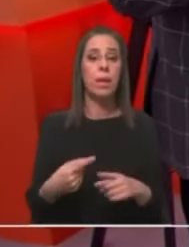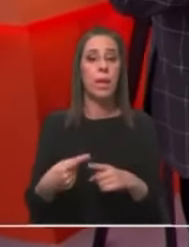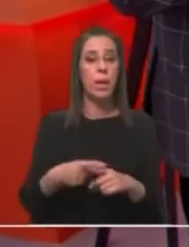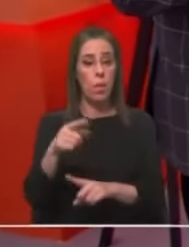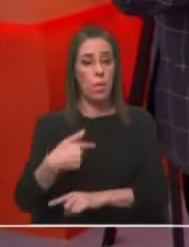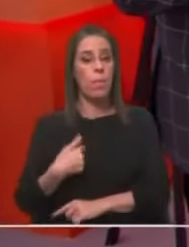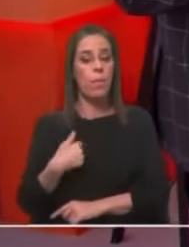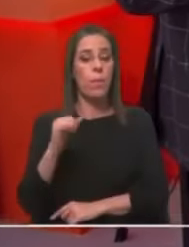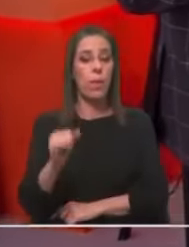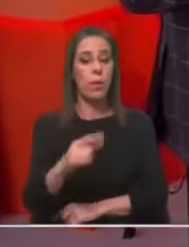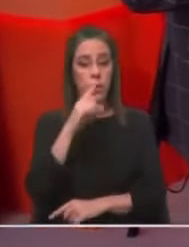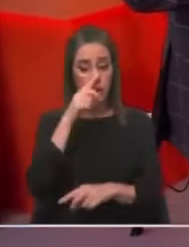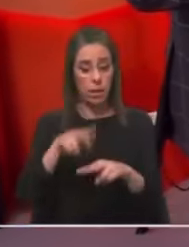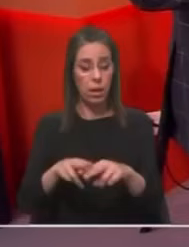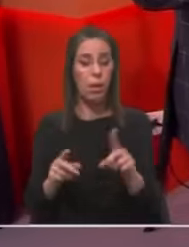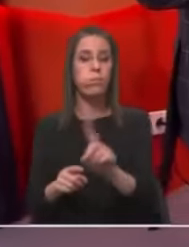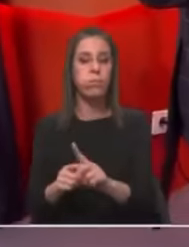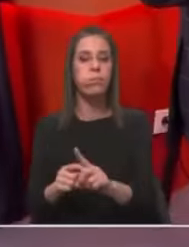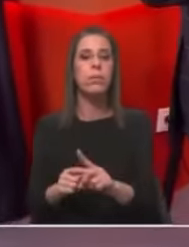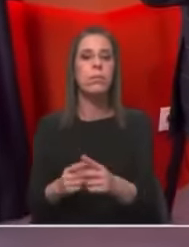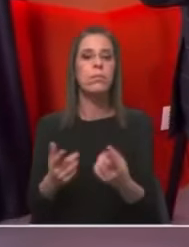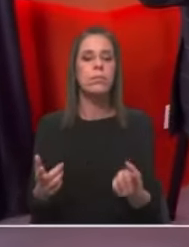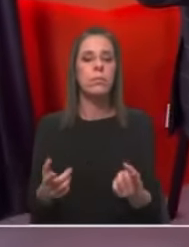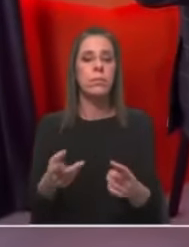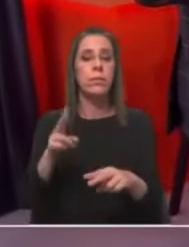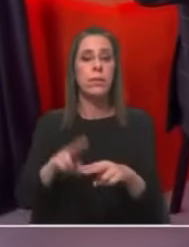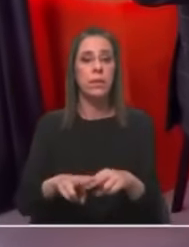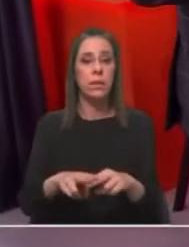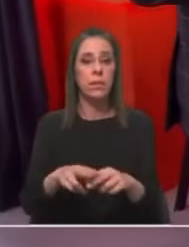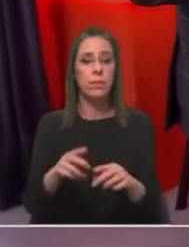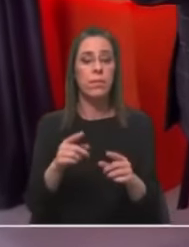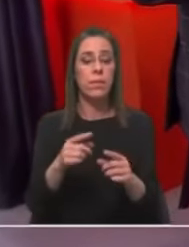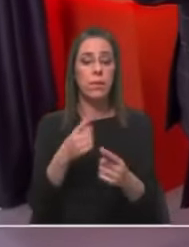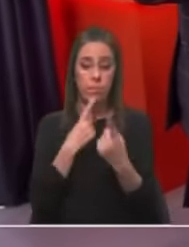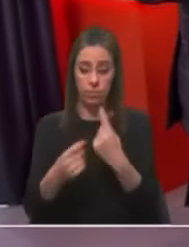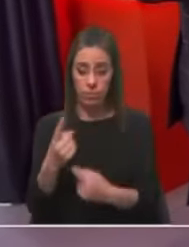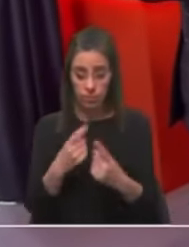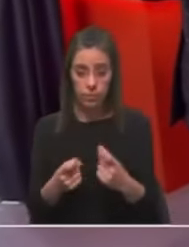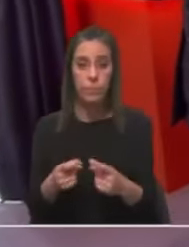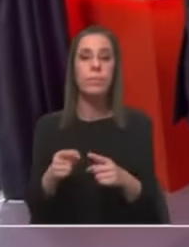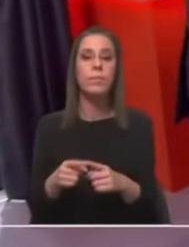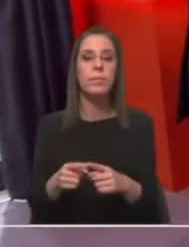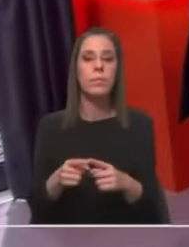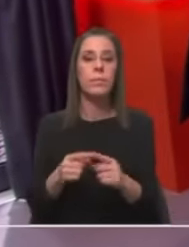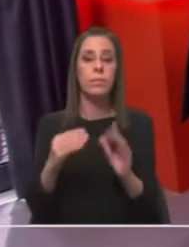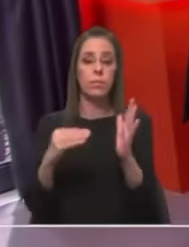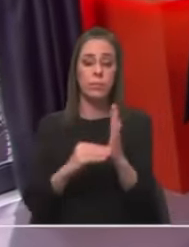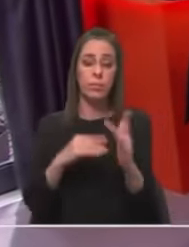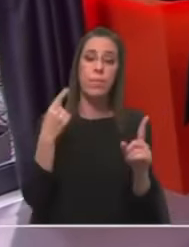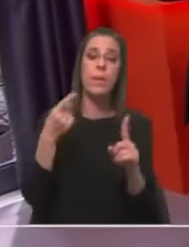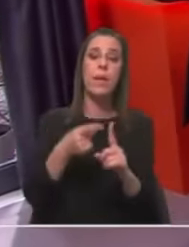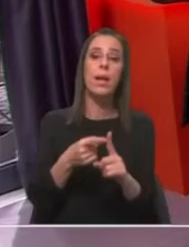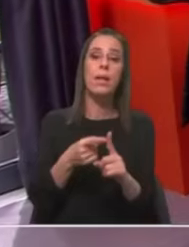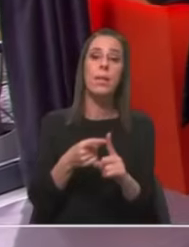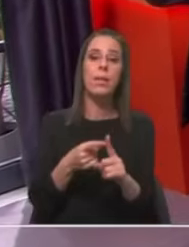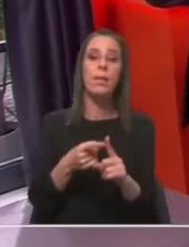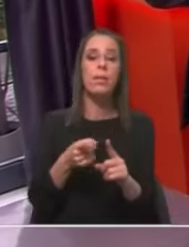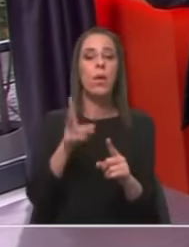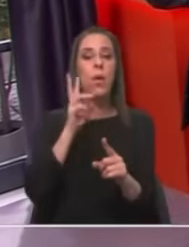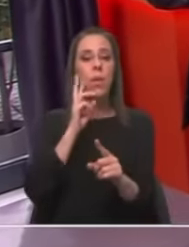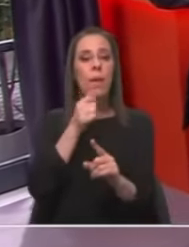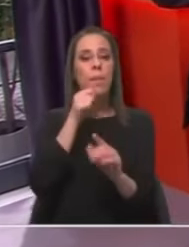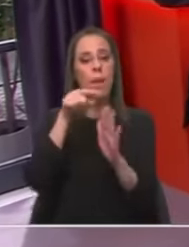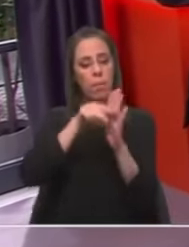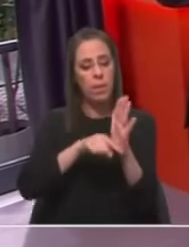dele. Que enquanto não fosse detido, detido para ser ouvido, não é? Para ser constituído arguído e para ouvir